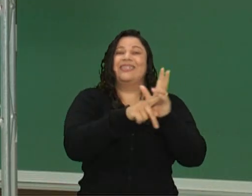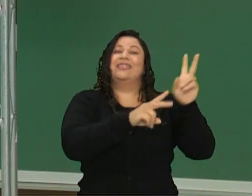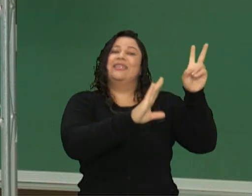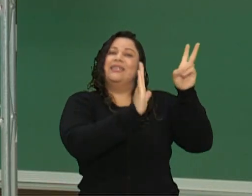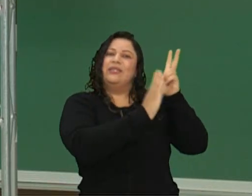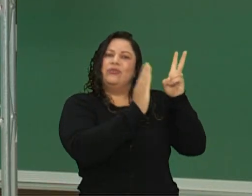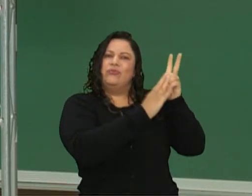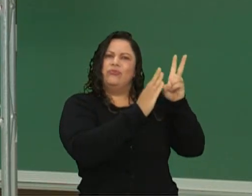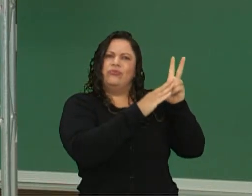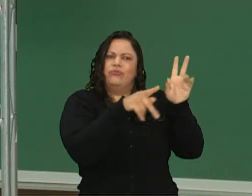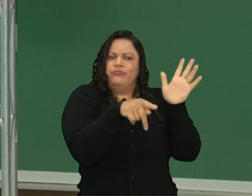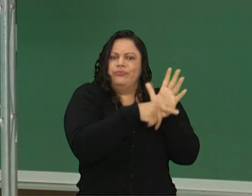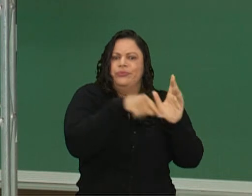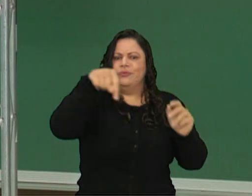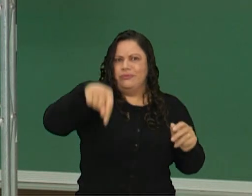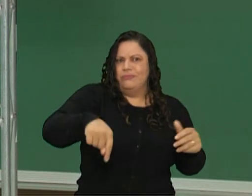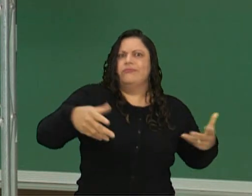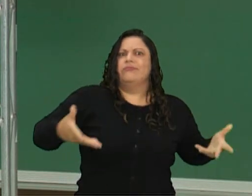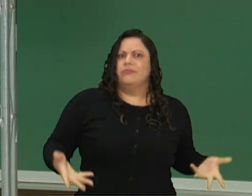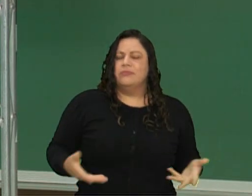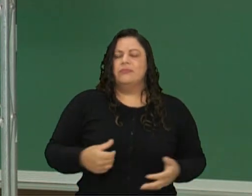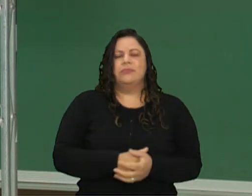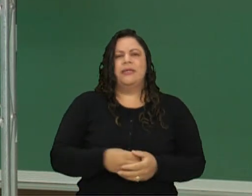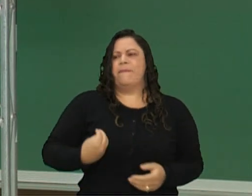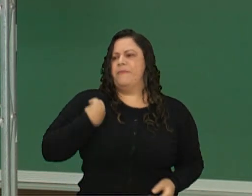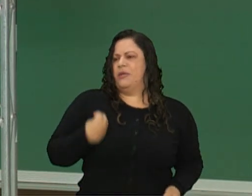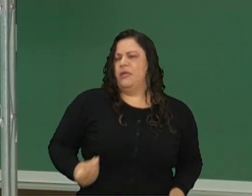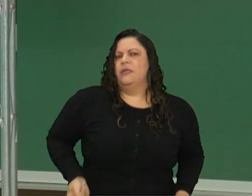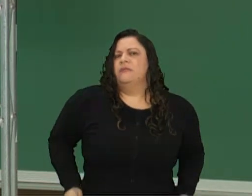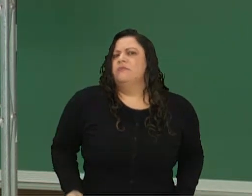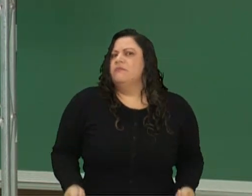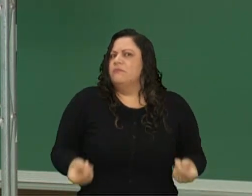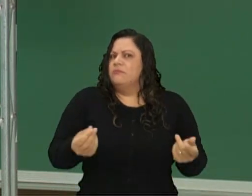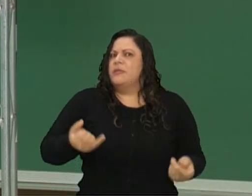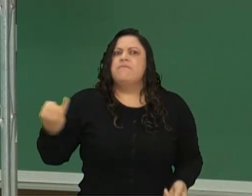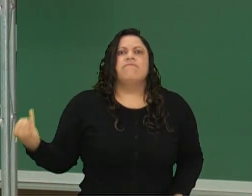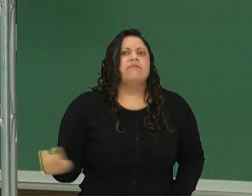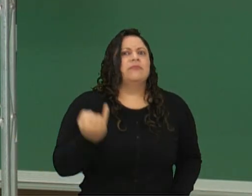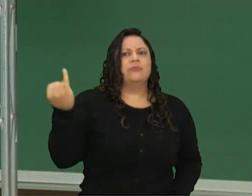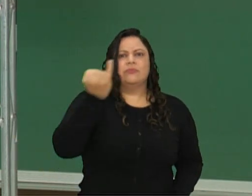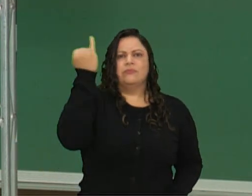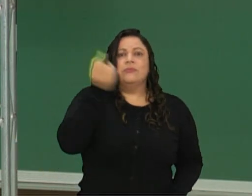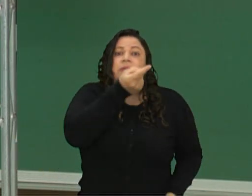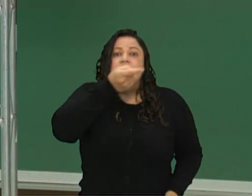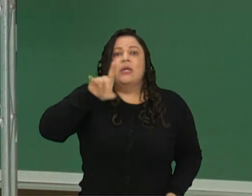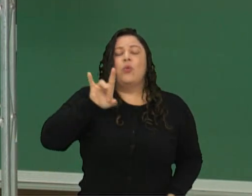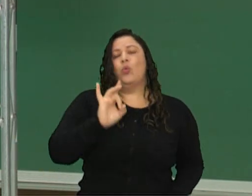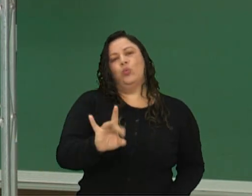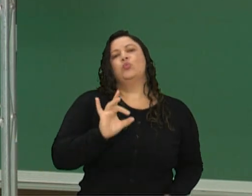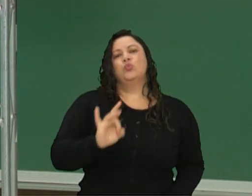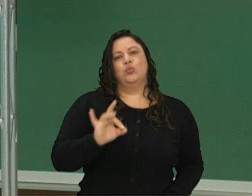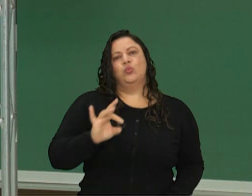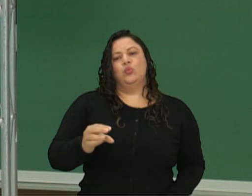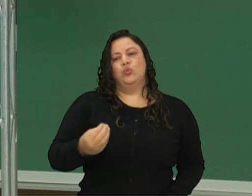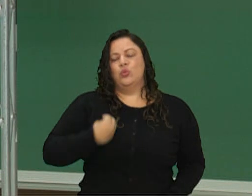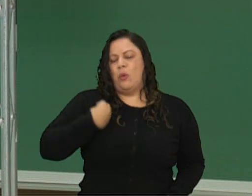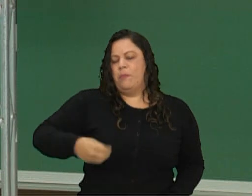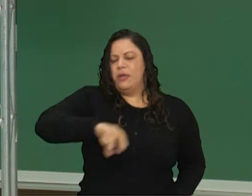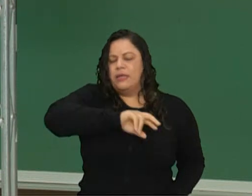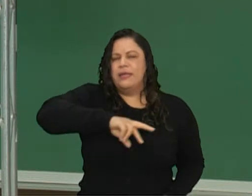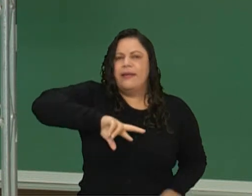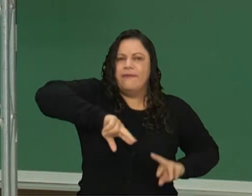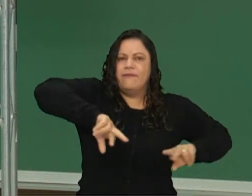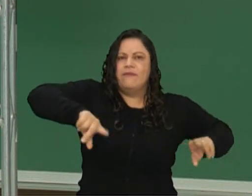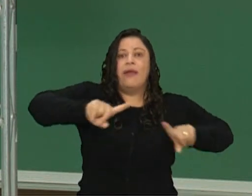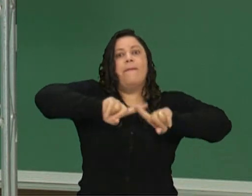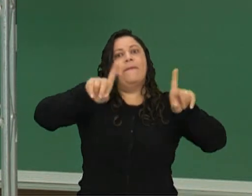de araucária mantêm a vida na nossa região, são muito importantes, não só para o habitat, para a natureza, mas também sagrado para